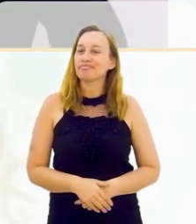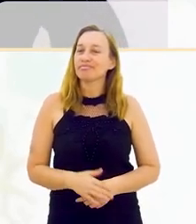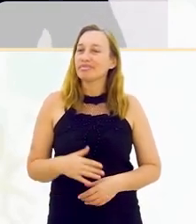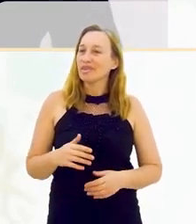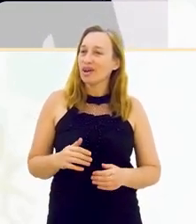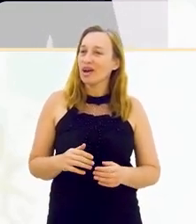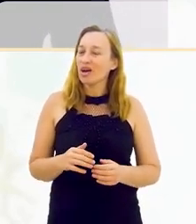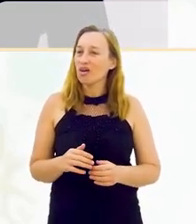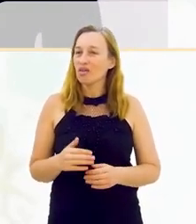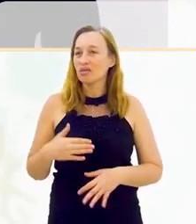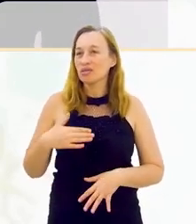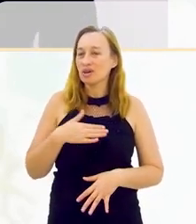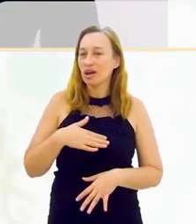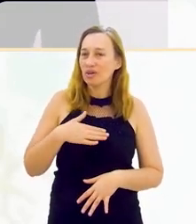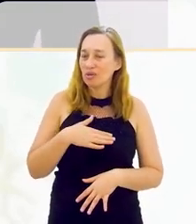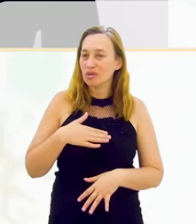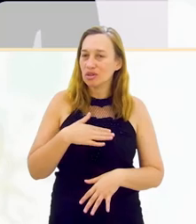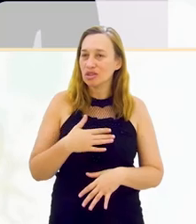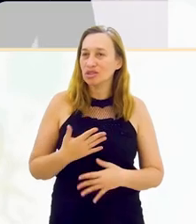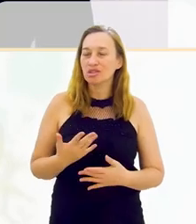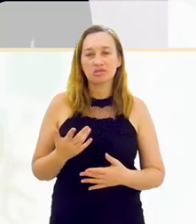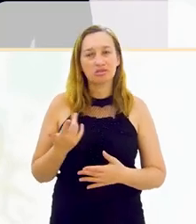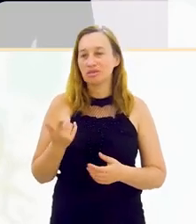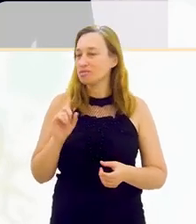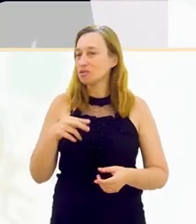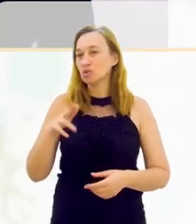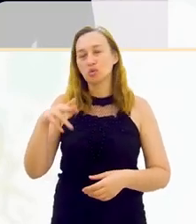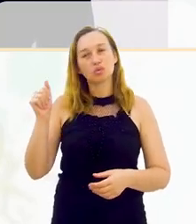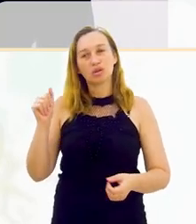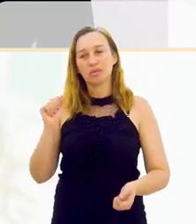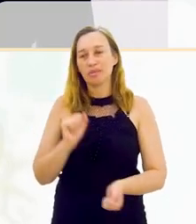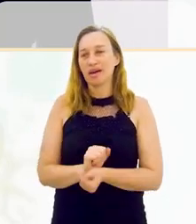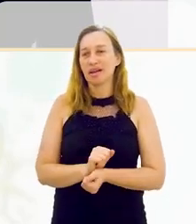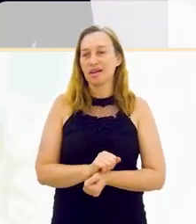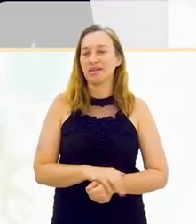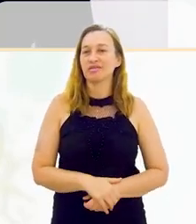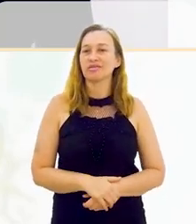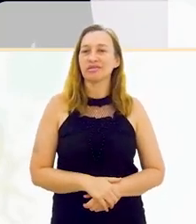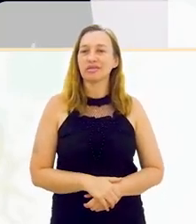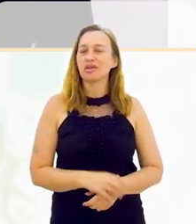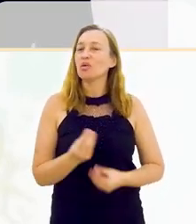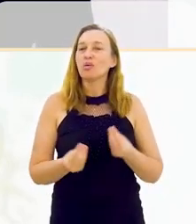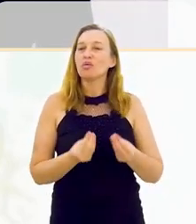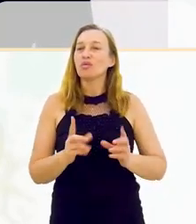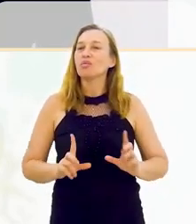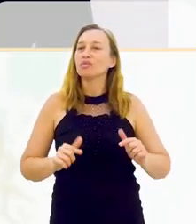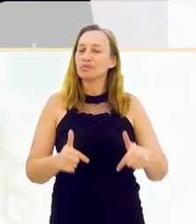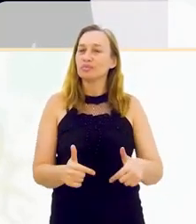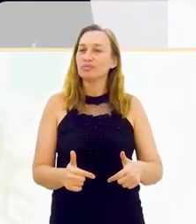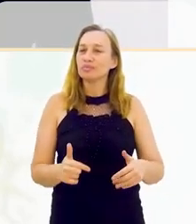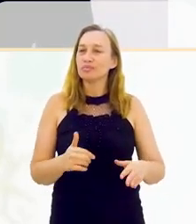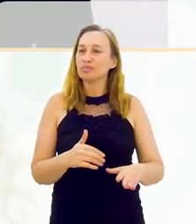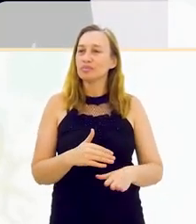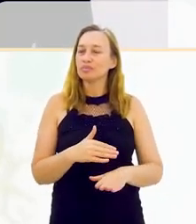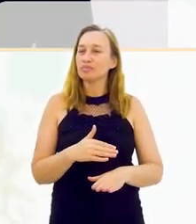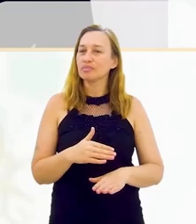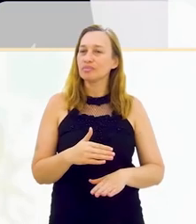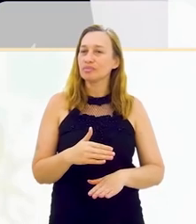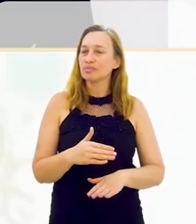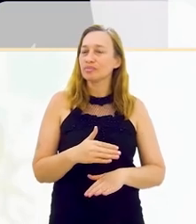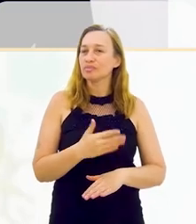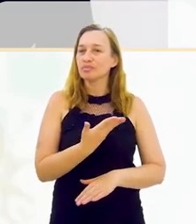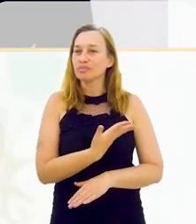A Pois mosquinha é, chegou. e aí não parei mais. E aí não parei mais. Como é que foi a reação da turma de te ver